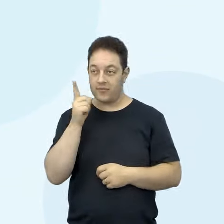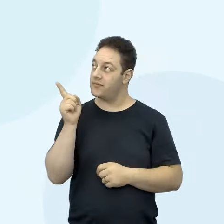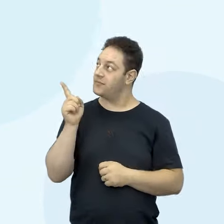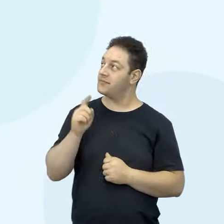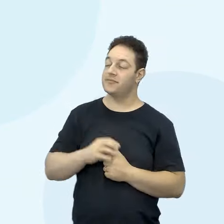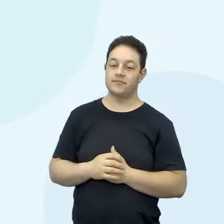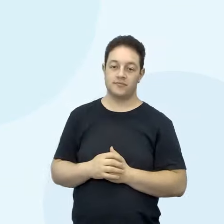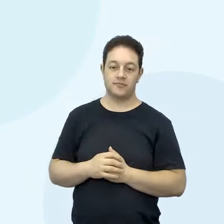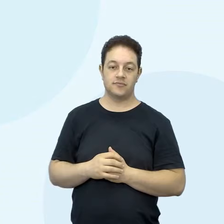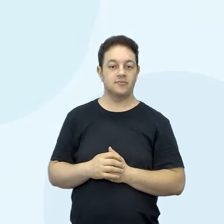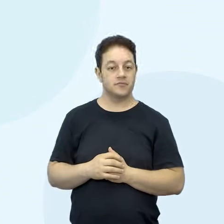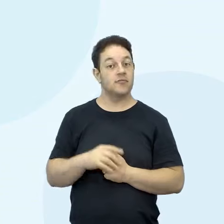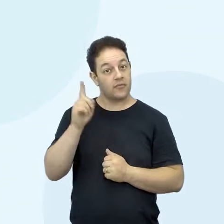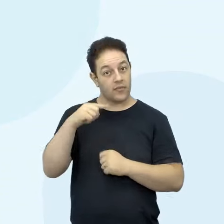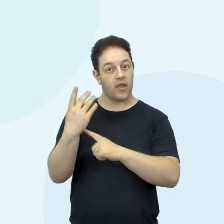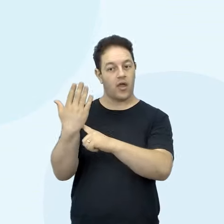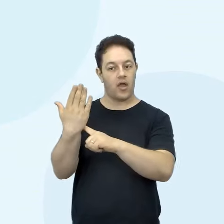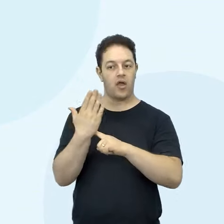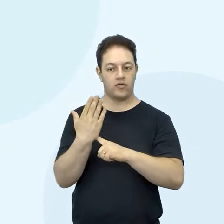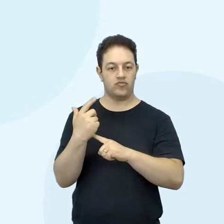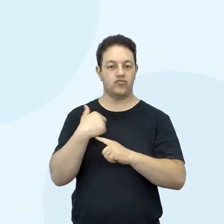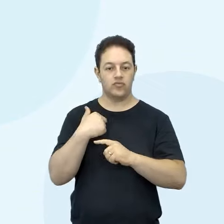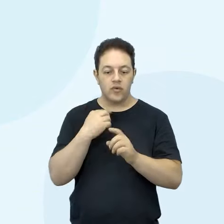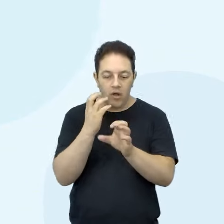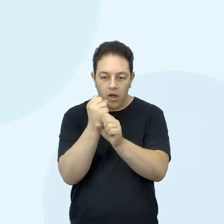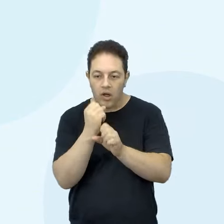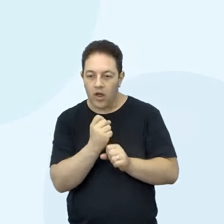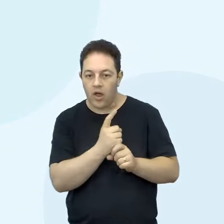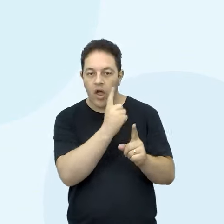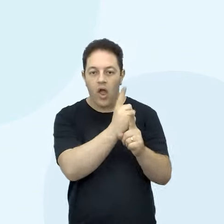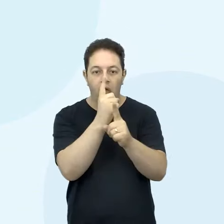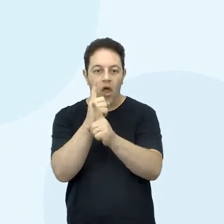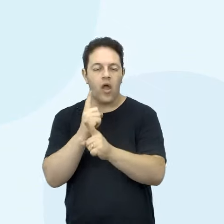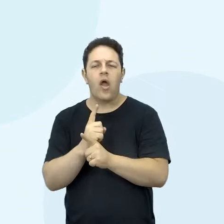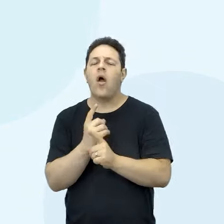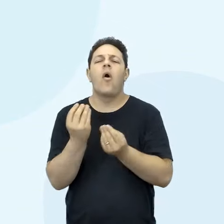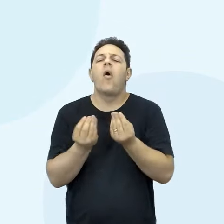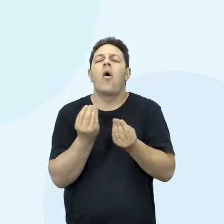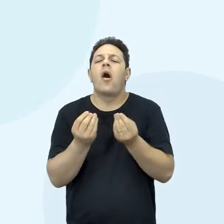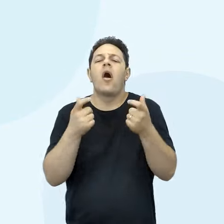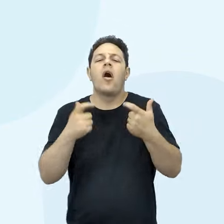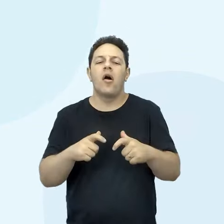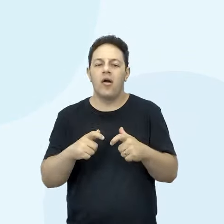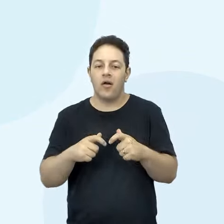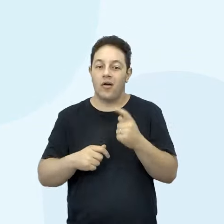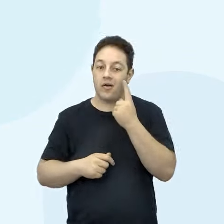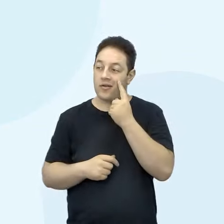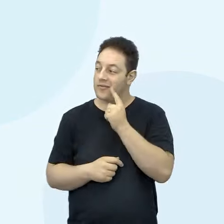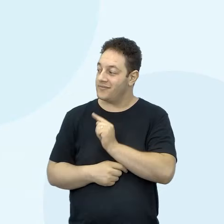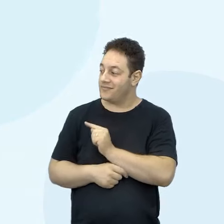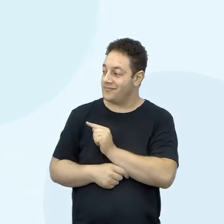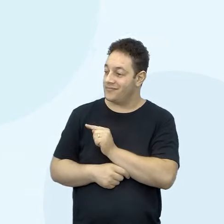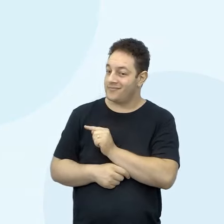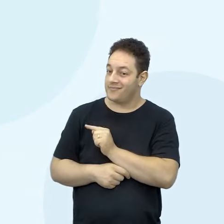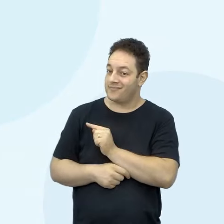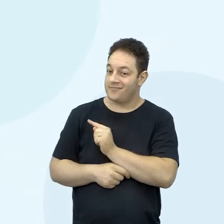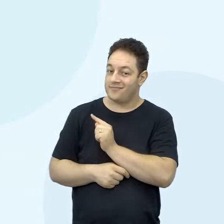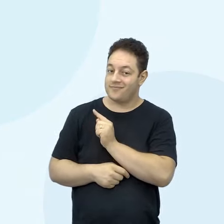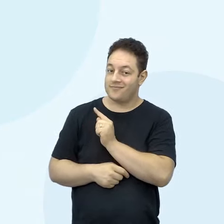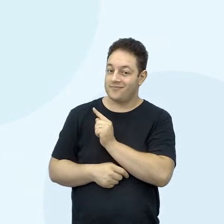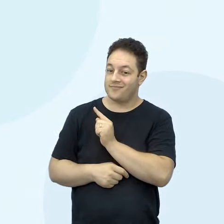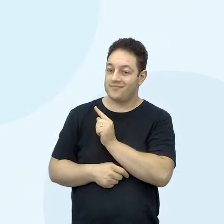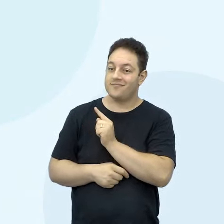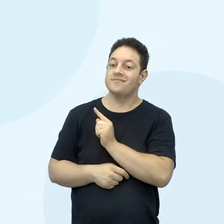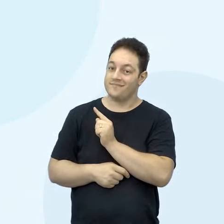que vai me dar a energia então consumida. Eu vou precisar dela onde? Aqui, ó.